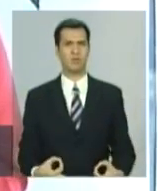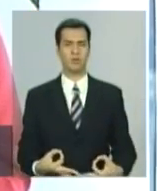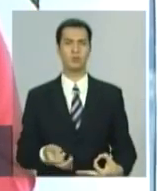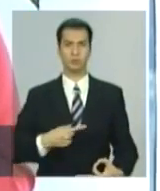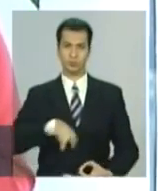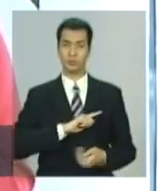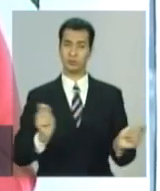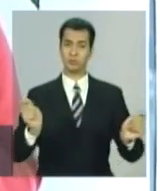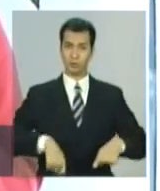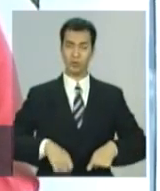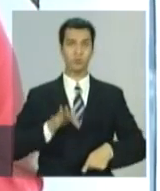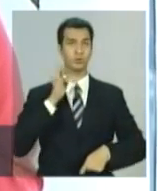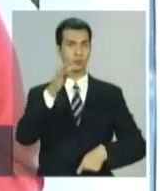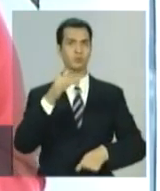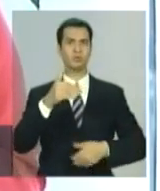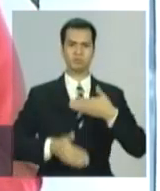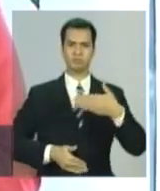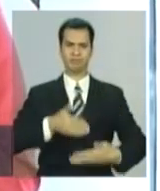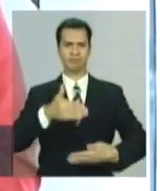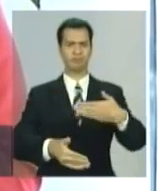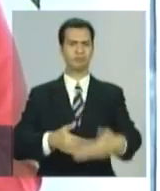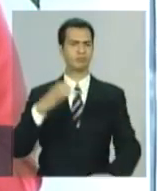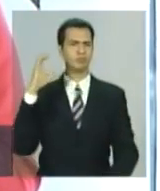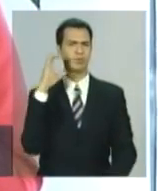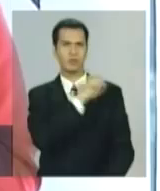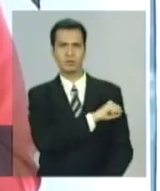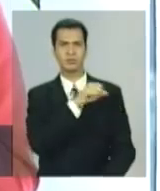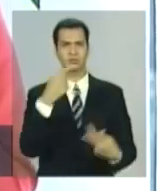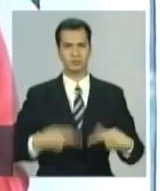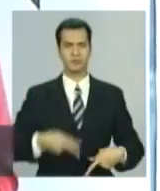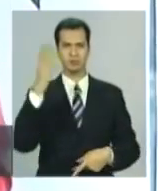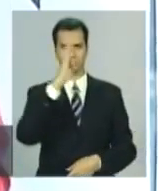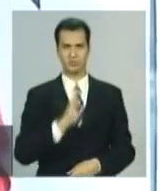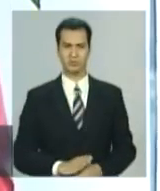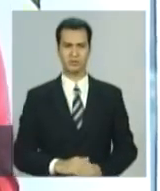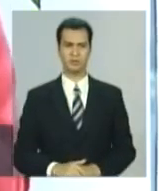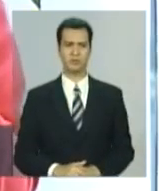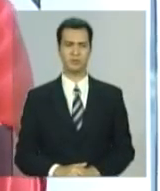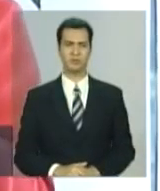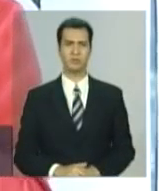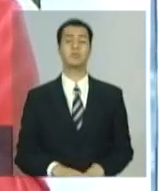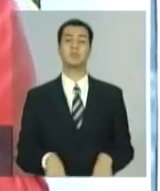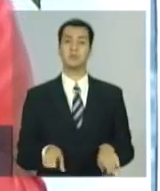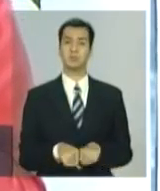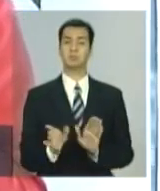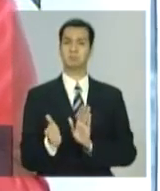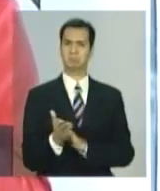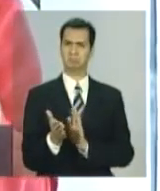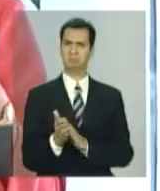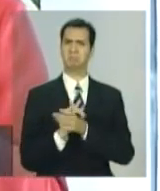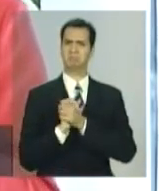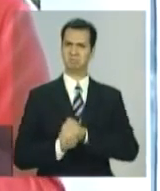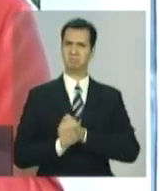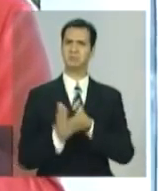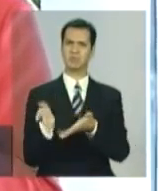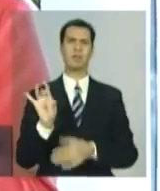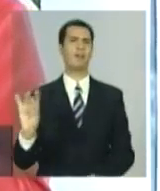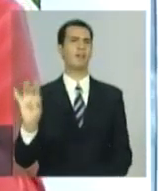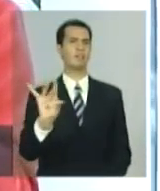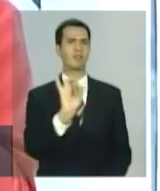um círculo virtuoso de crescimento acelerado no Brasil. Estão de parabéns, cada um